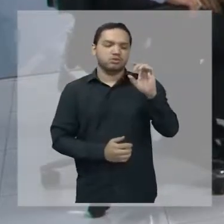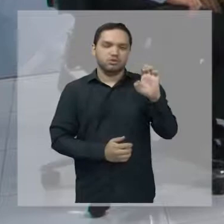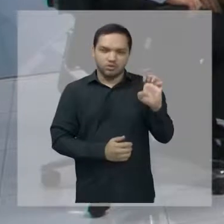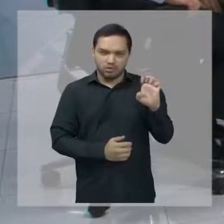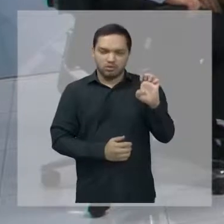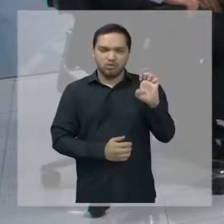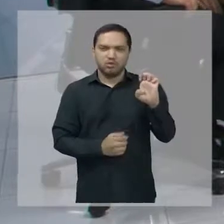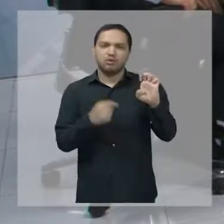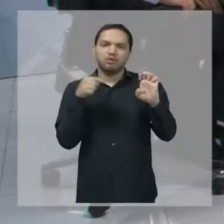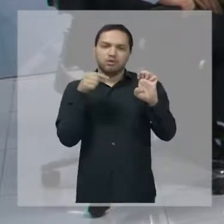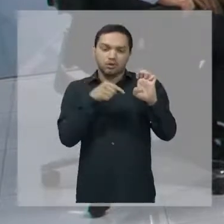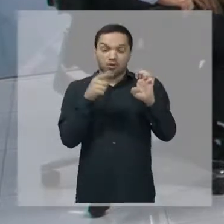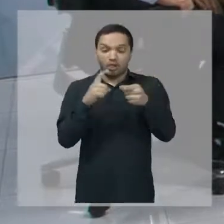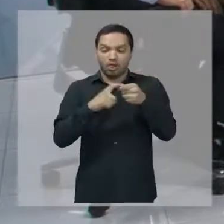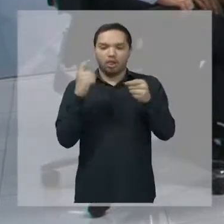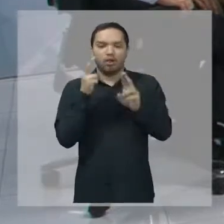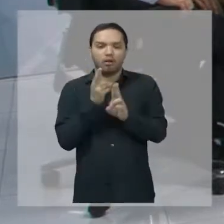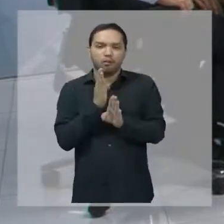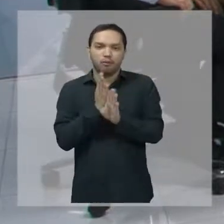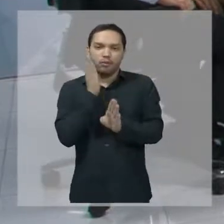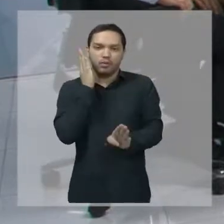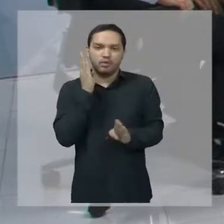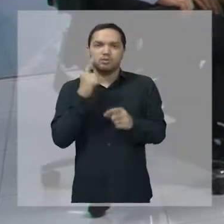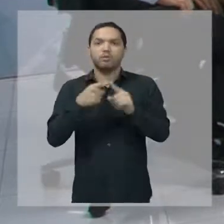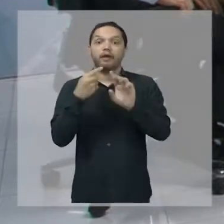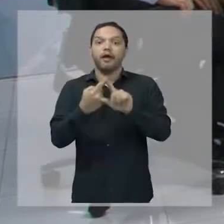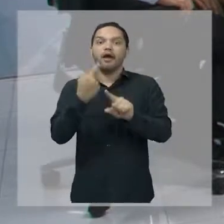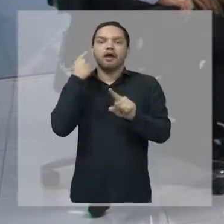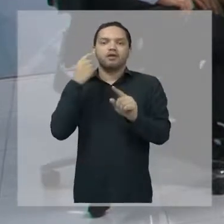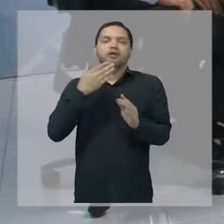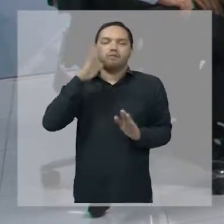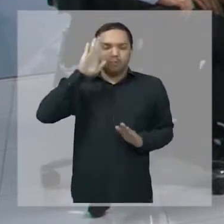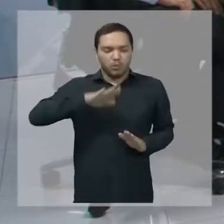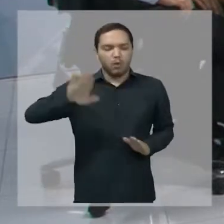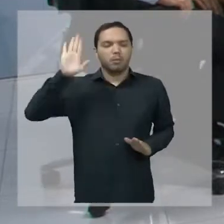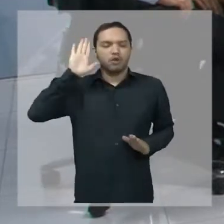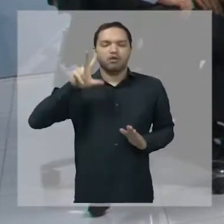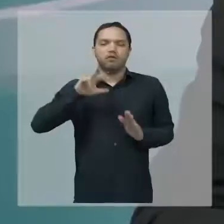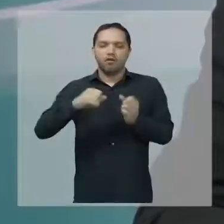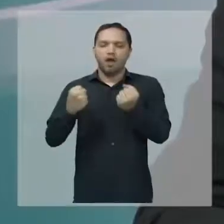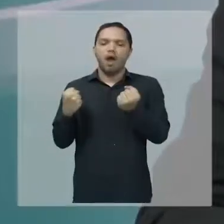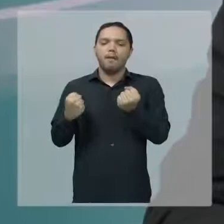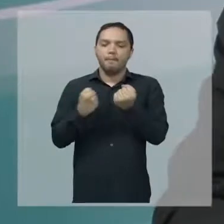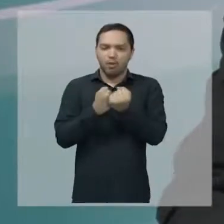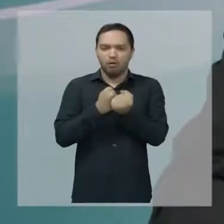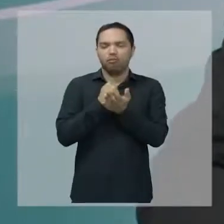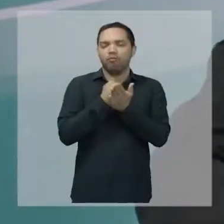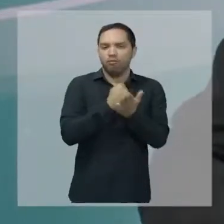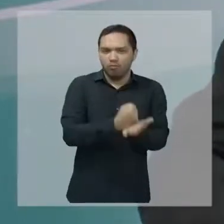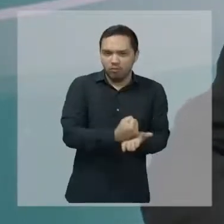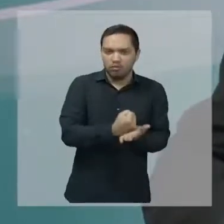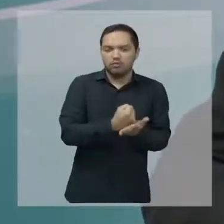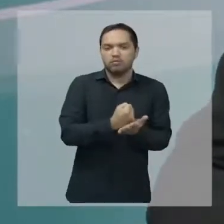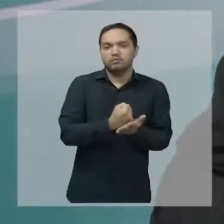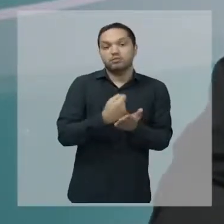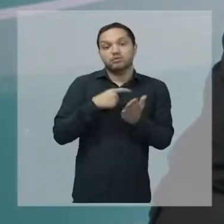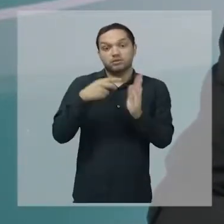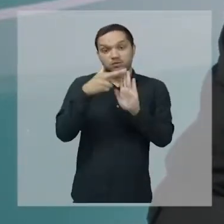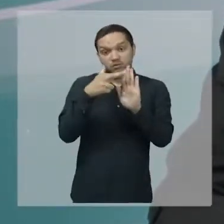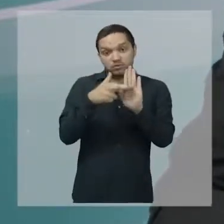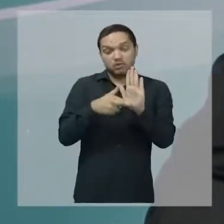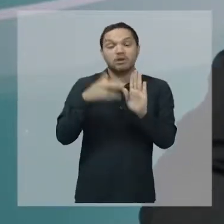mais traduz esse tipo de posicionamento. Os Estados Unidos prometeram o apoio ao Brasil, observada